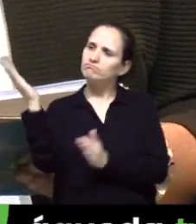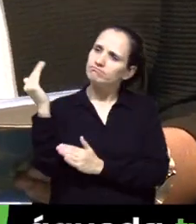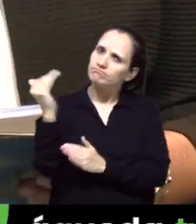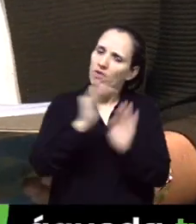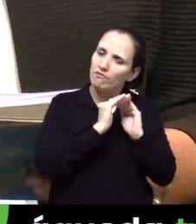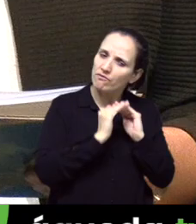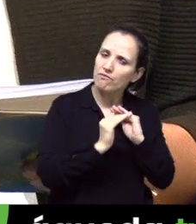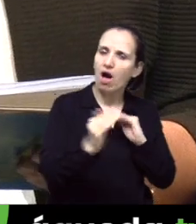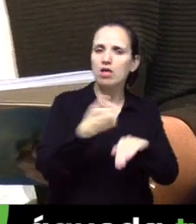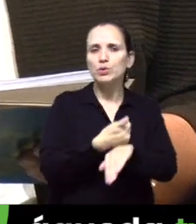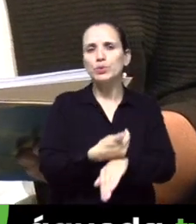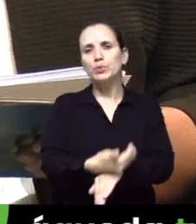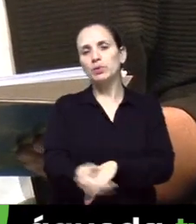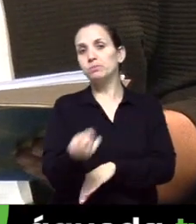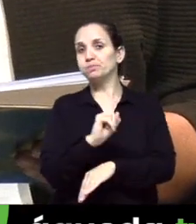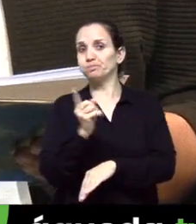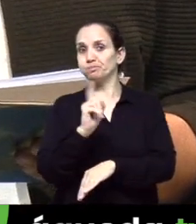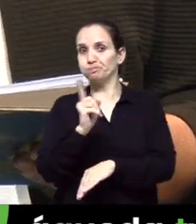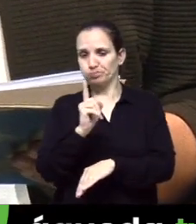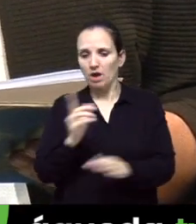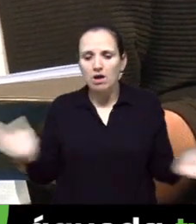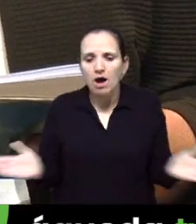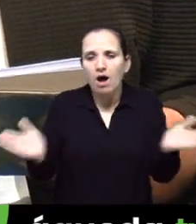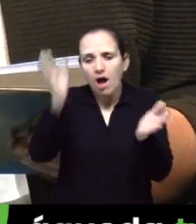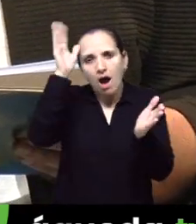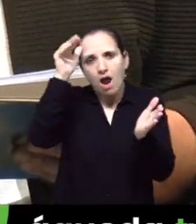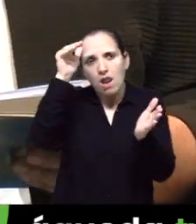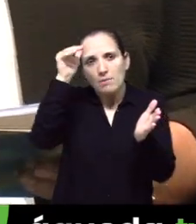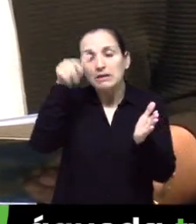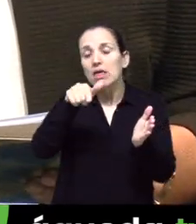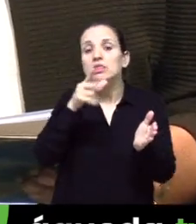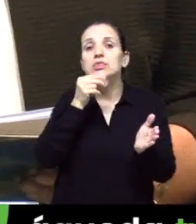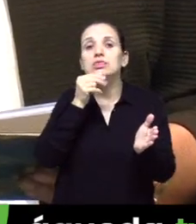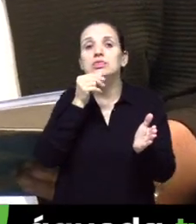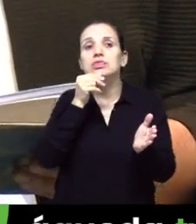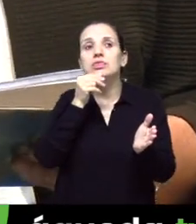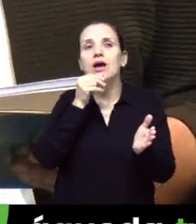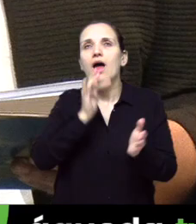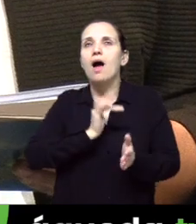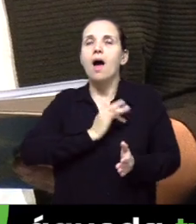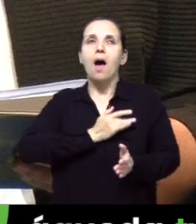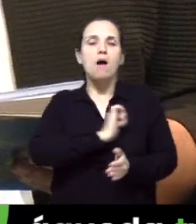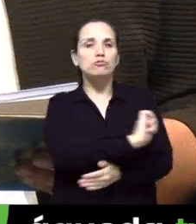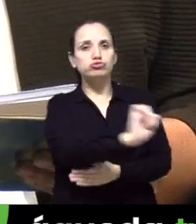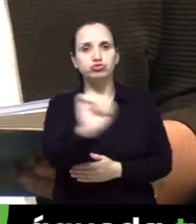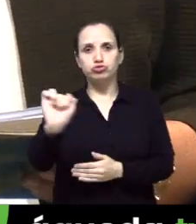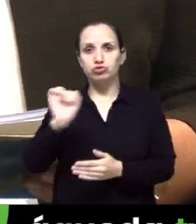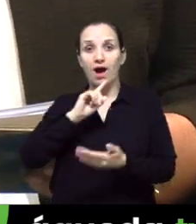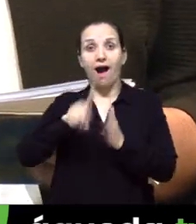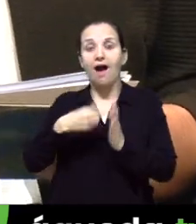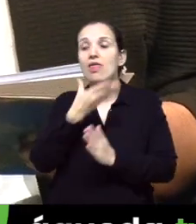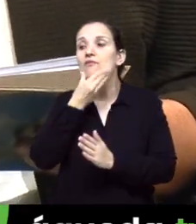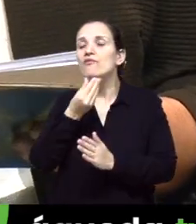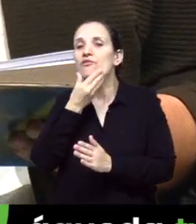vale, não te demores. Pasta o gado em nossa terra, que é a terra dos teus amores.